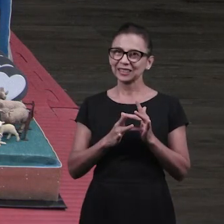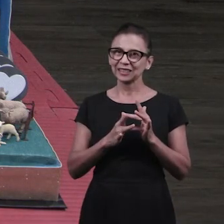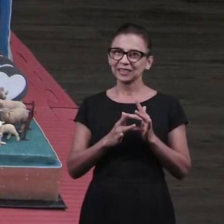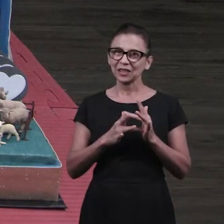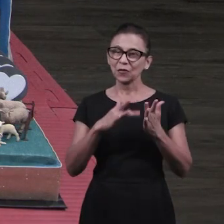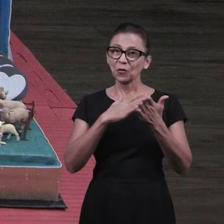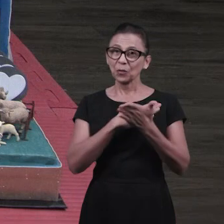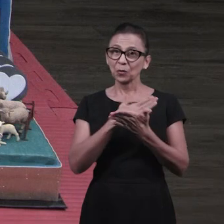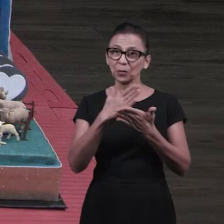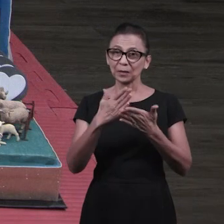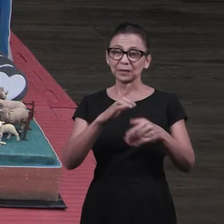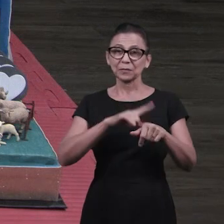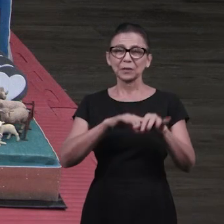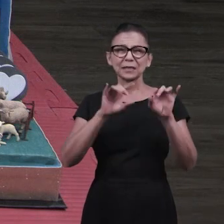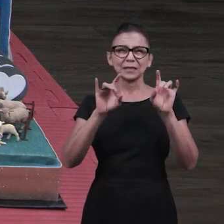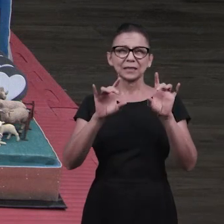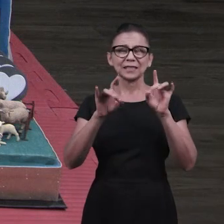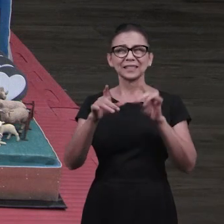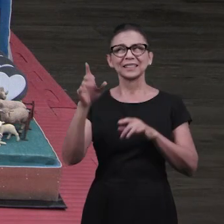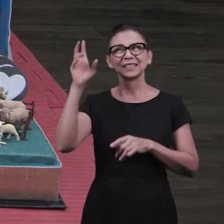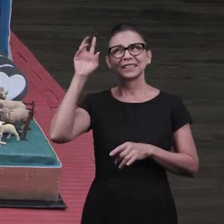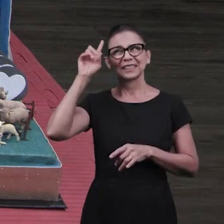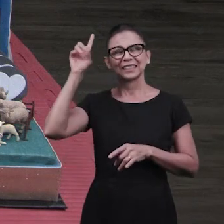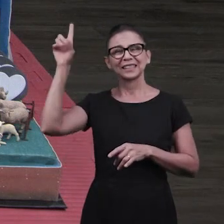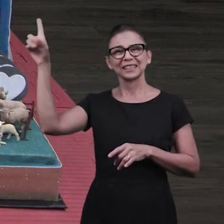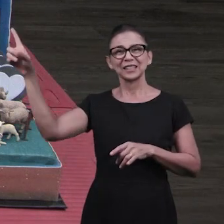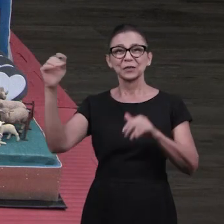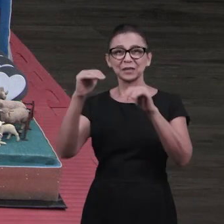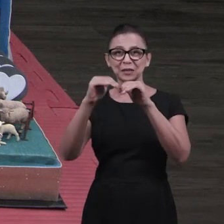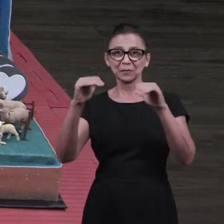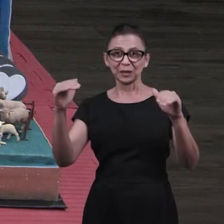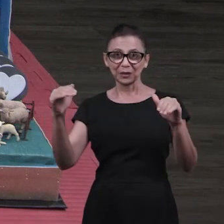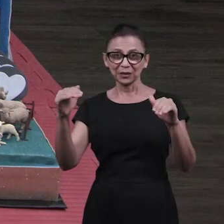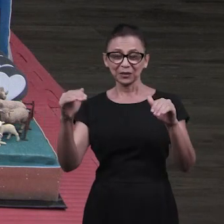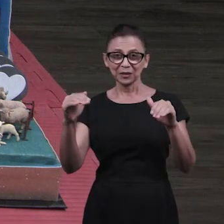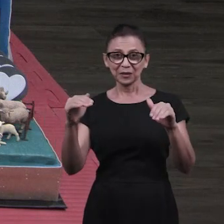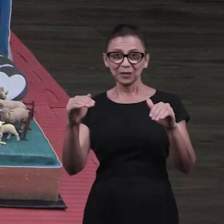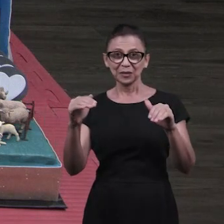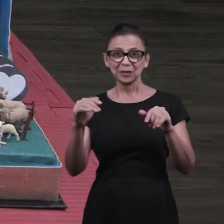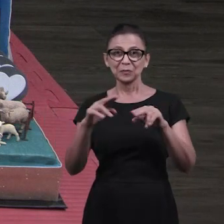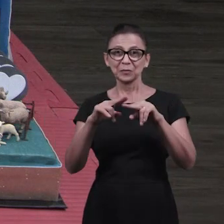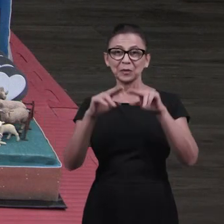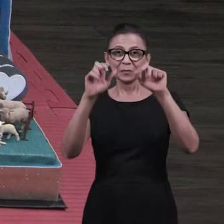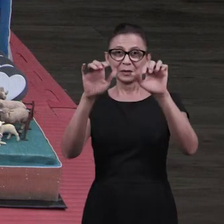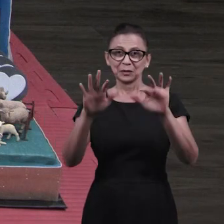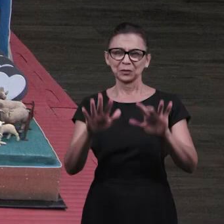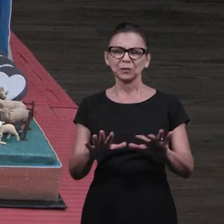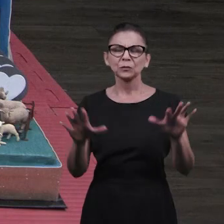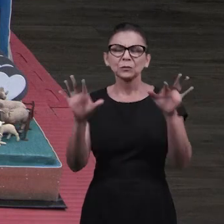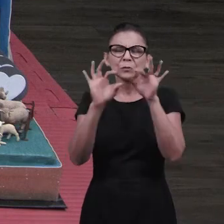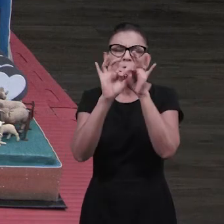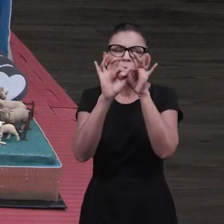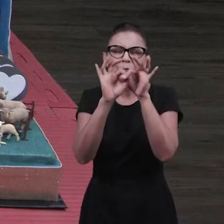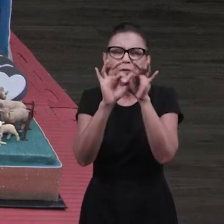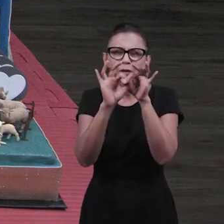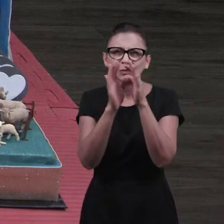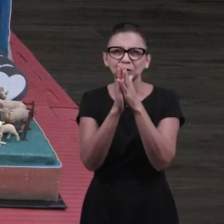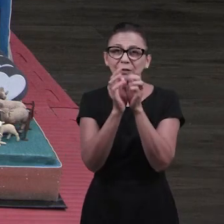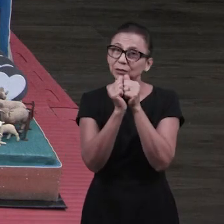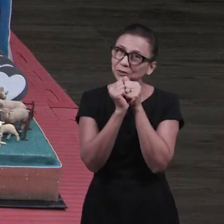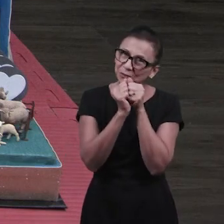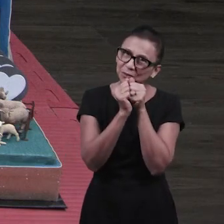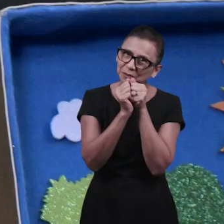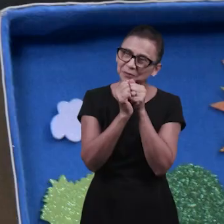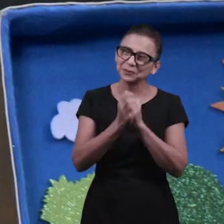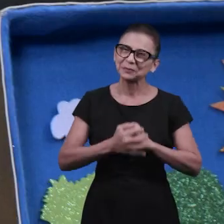esse momento especial que Deus separou para nos abençoar, fechando os olhinhos e orando juntos.